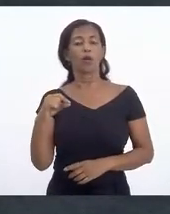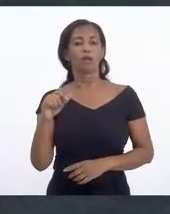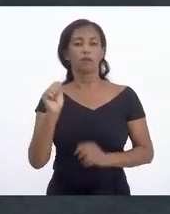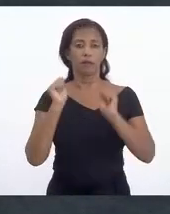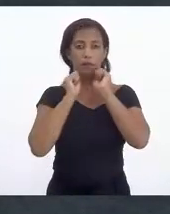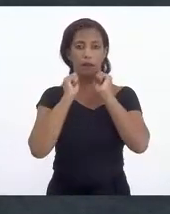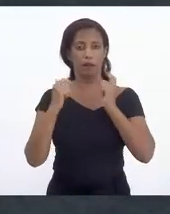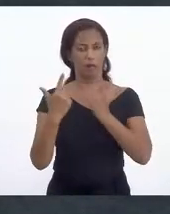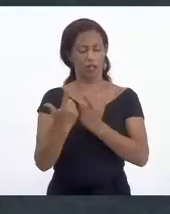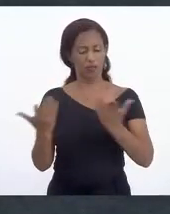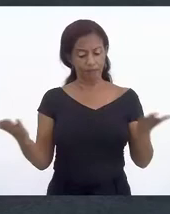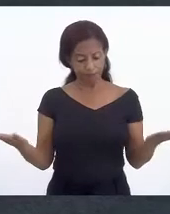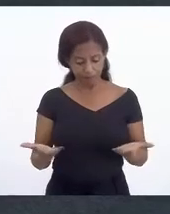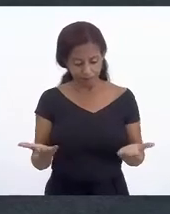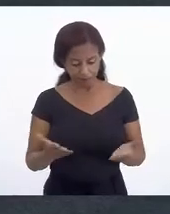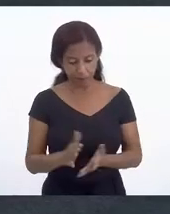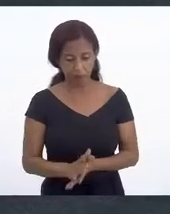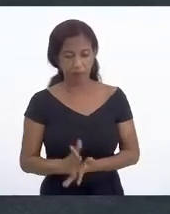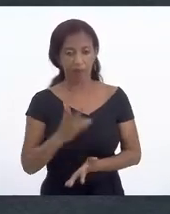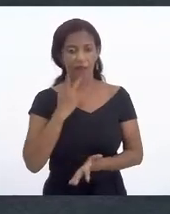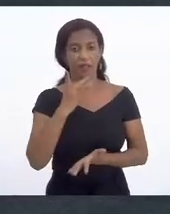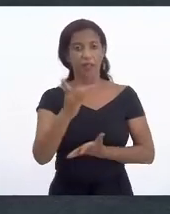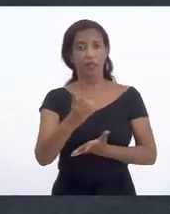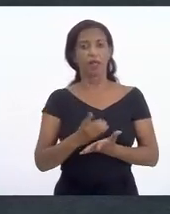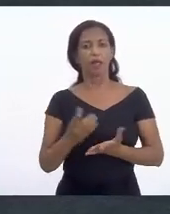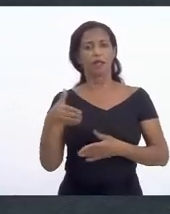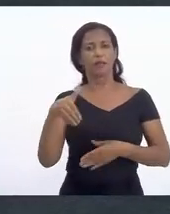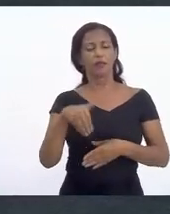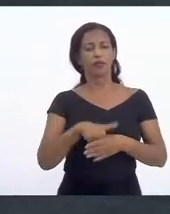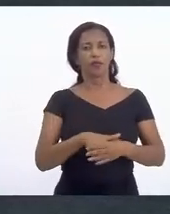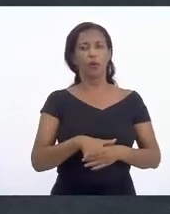quero, sobretudo, fazer essa declaração de voto